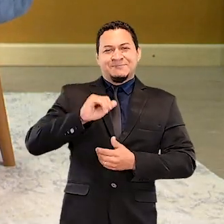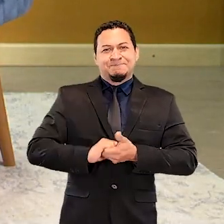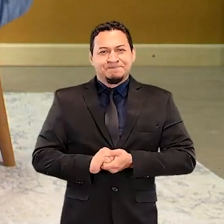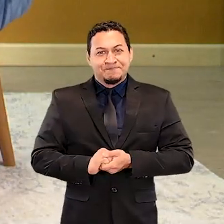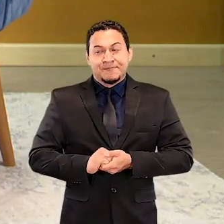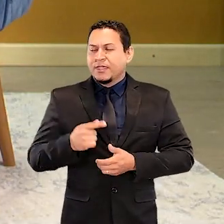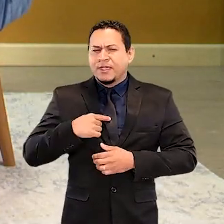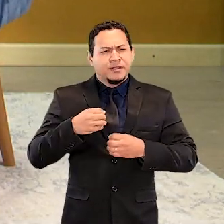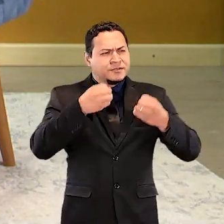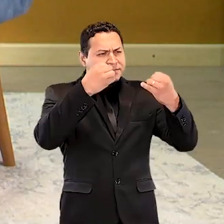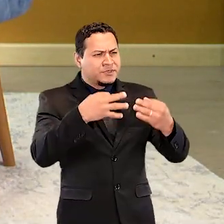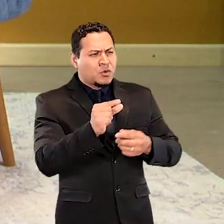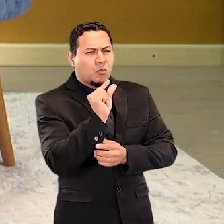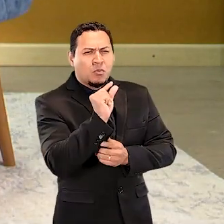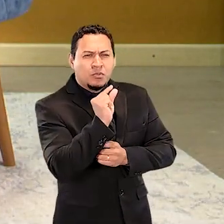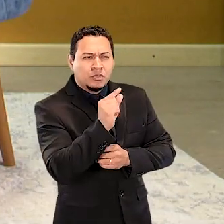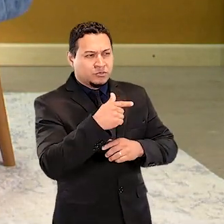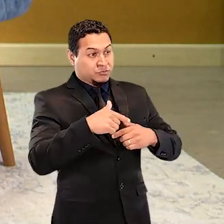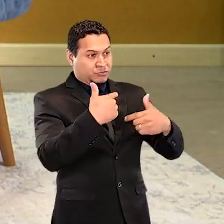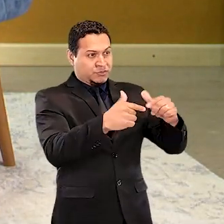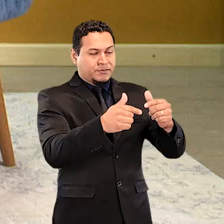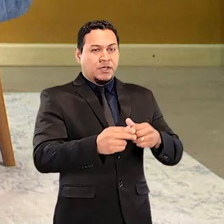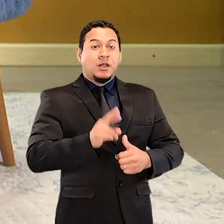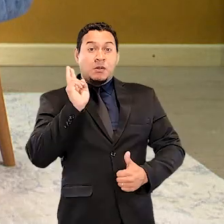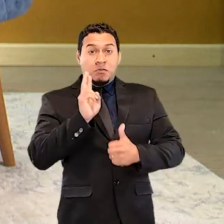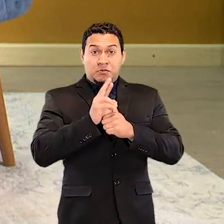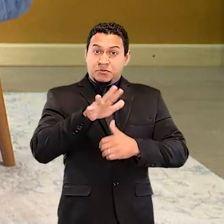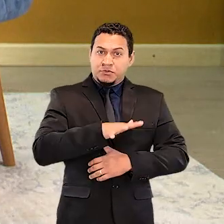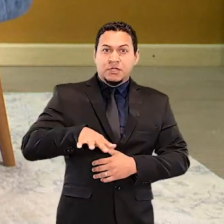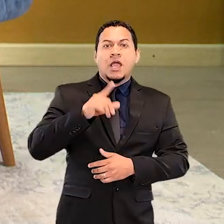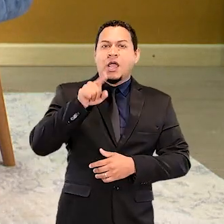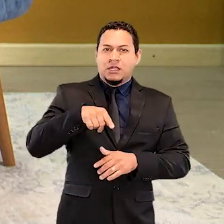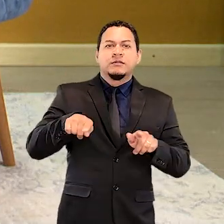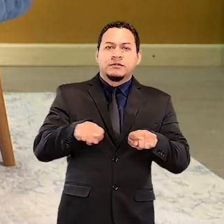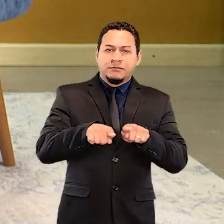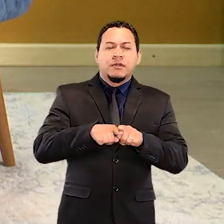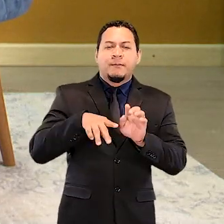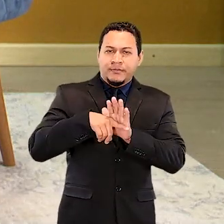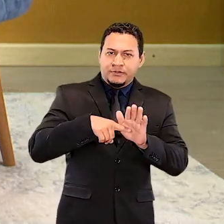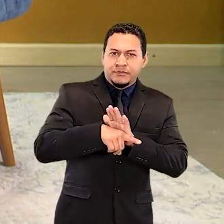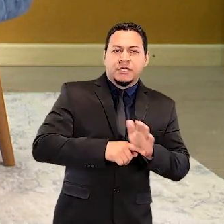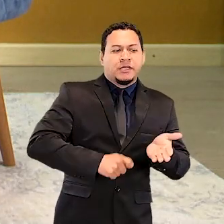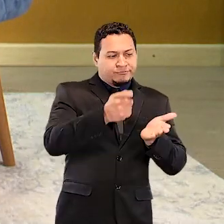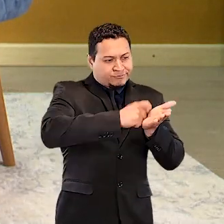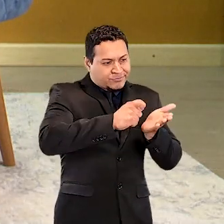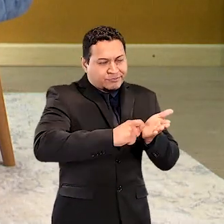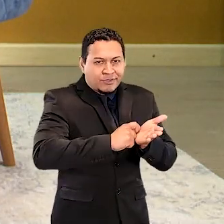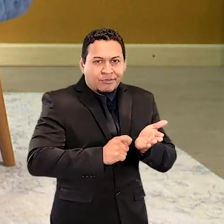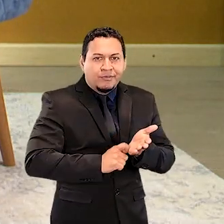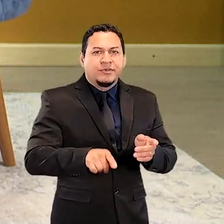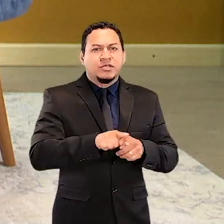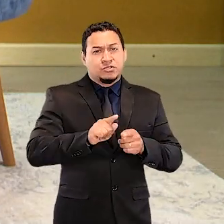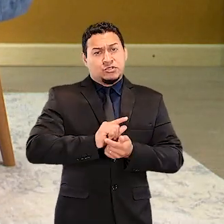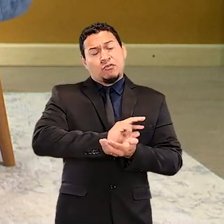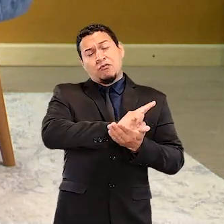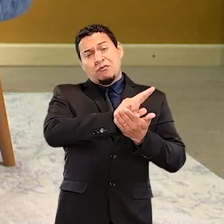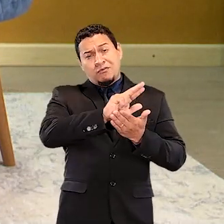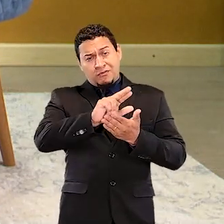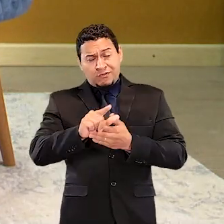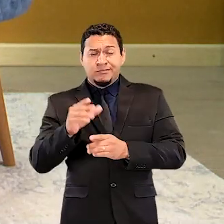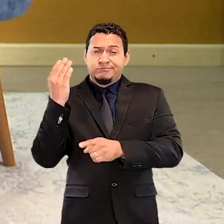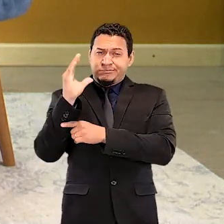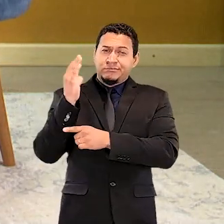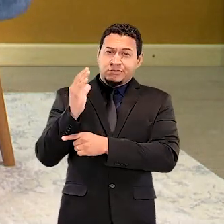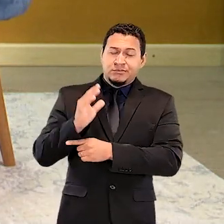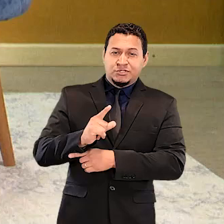falei só um pouquinho do seu trabalho como promotora, porque, na verdade, ela é pesquisadora, é escritora, tem muitas menções e